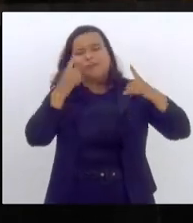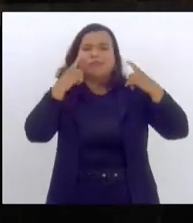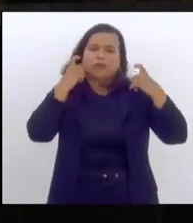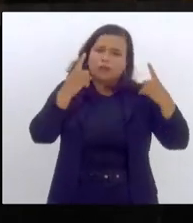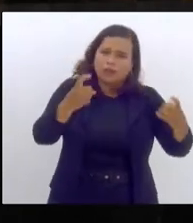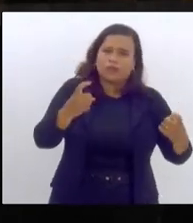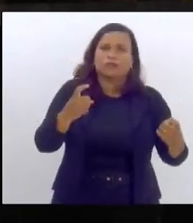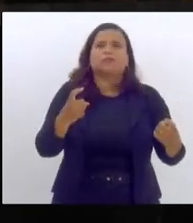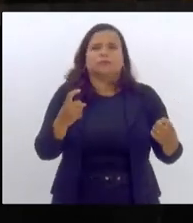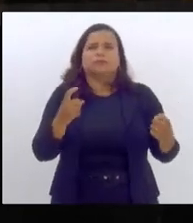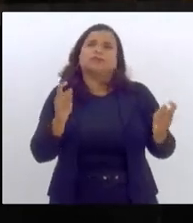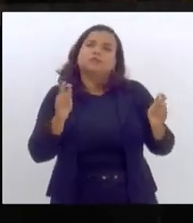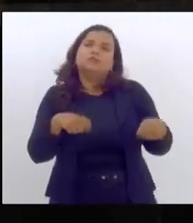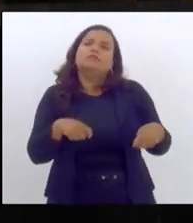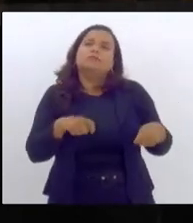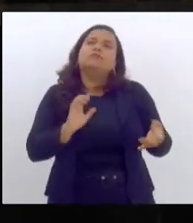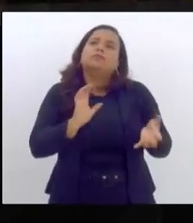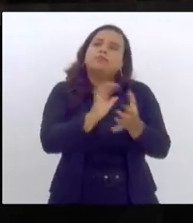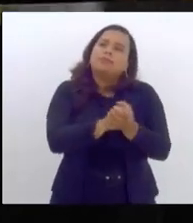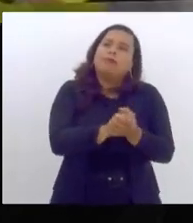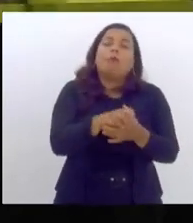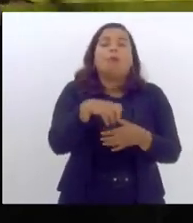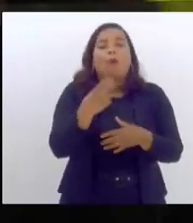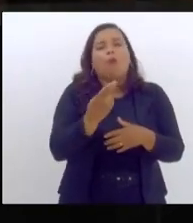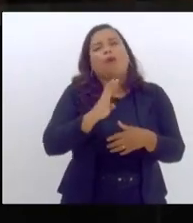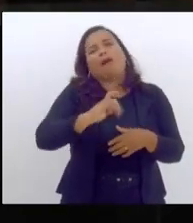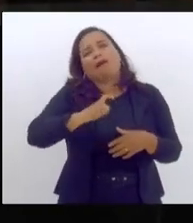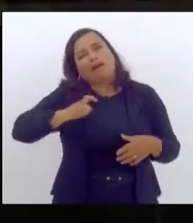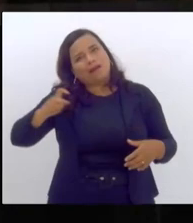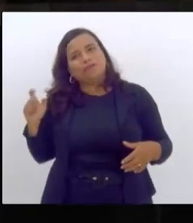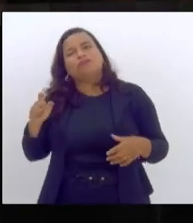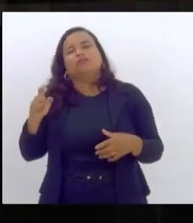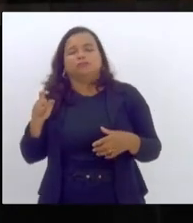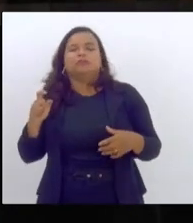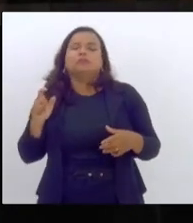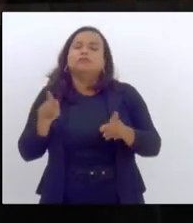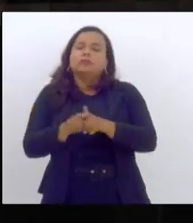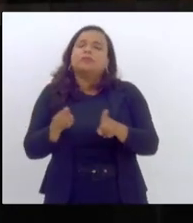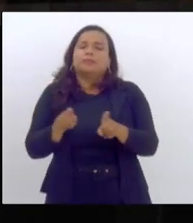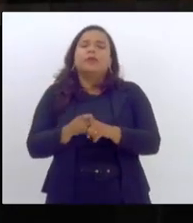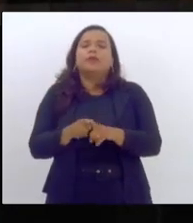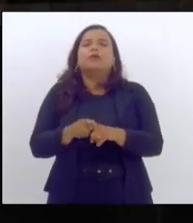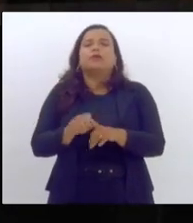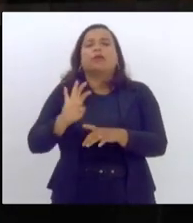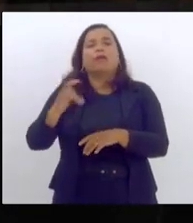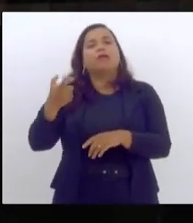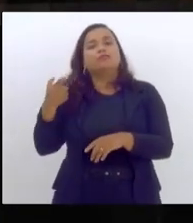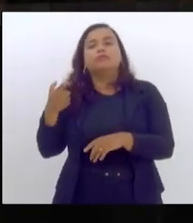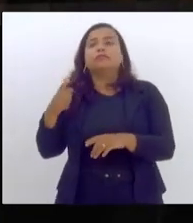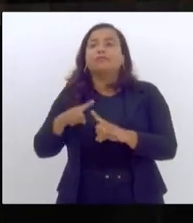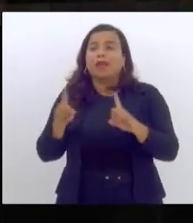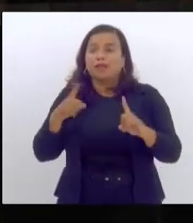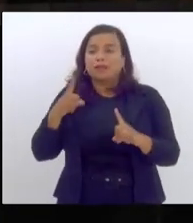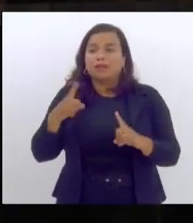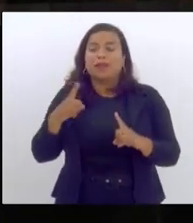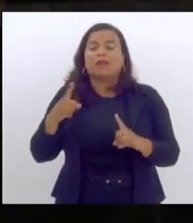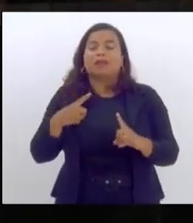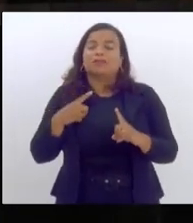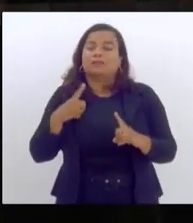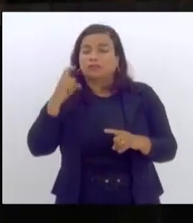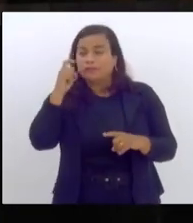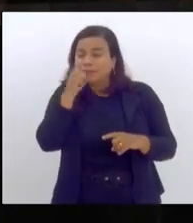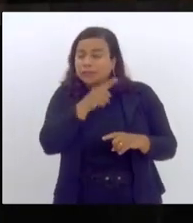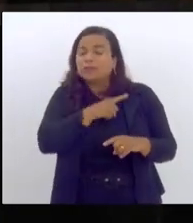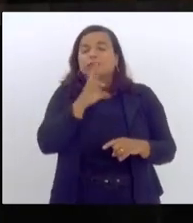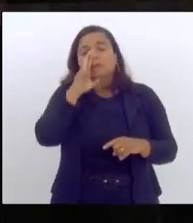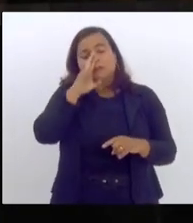companheiro, seja ex-companheiro, mas o que a gente vê é que existe uma complexidade nas violências contra as mulheres e uma análise